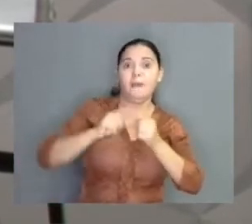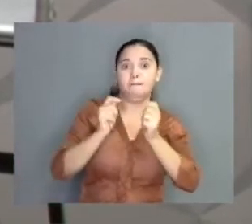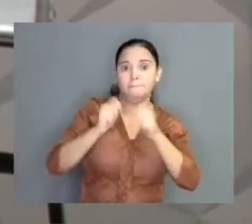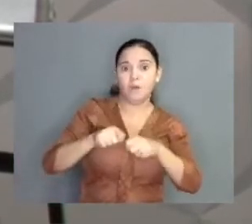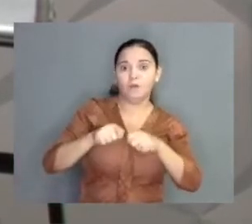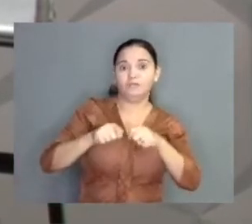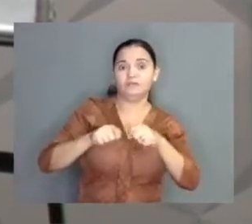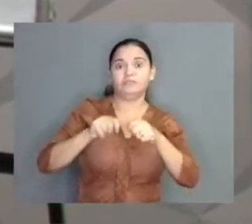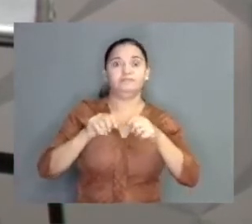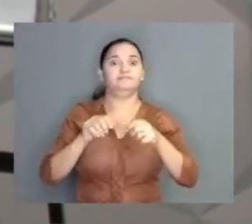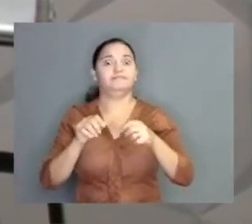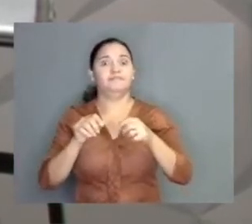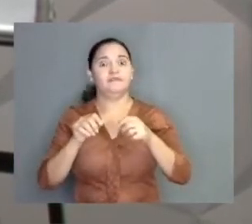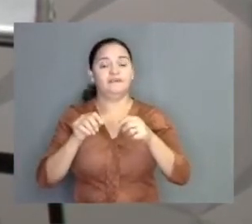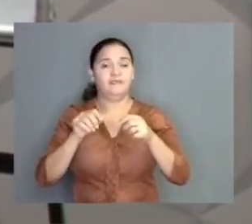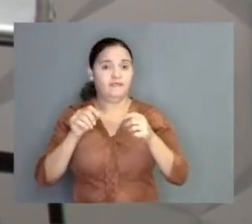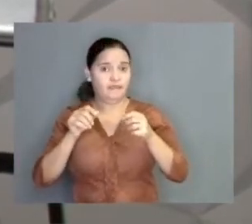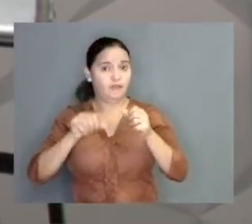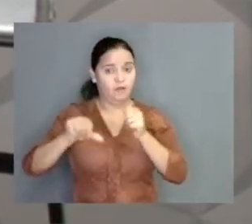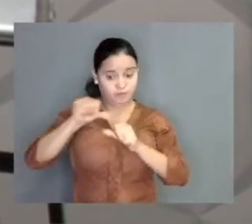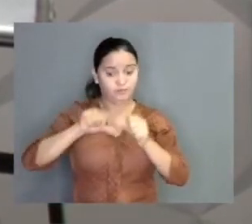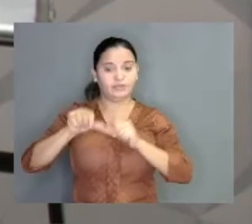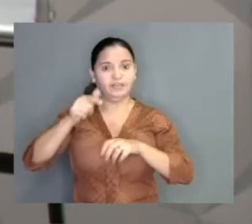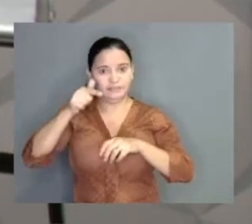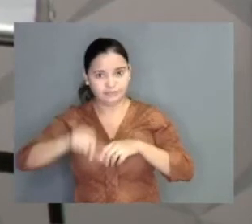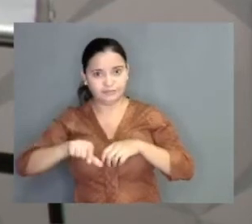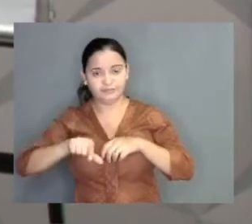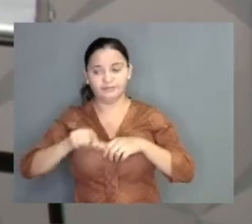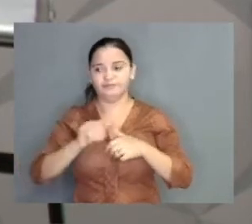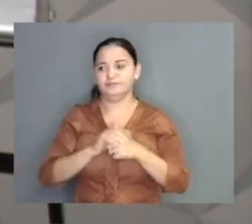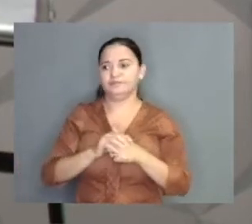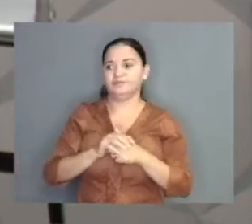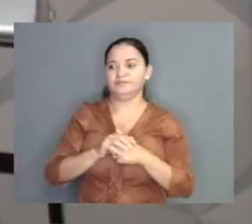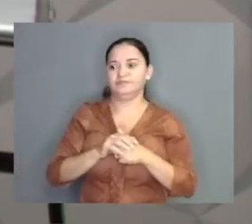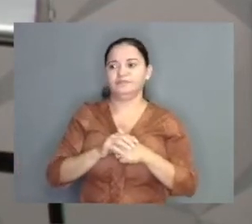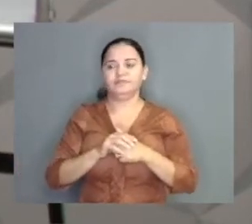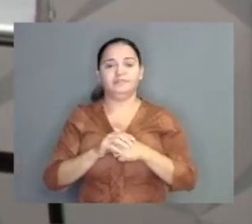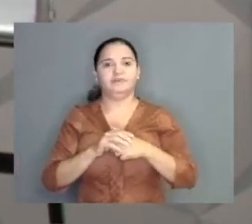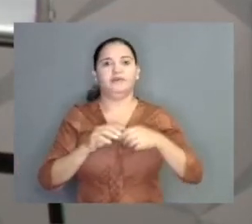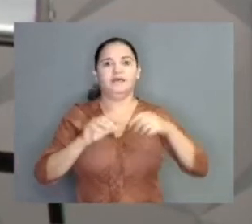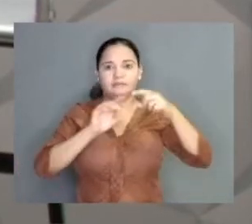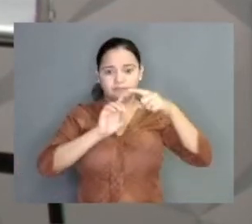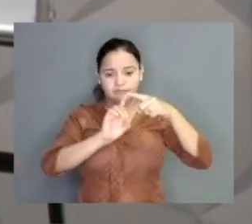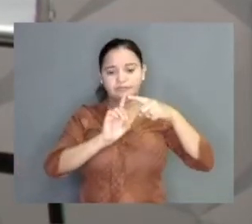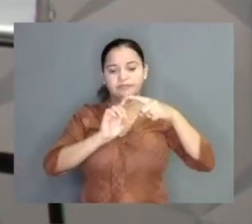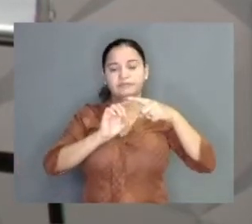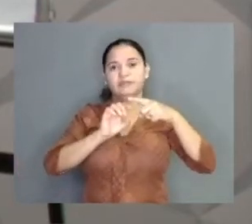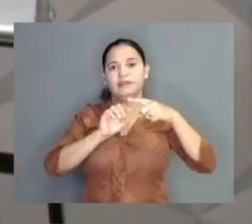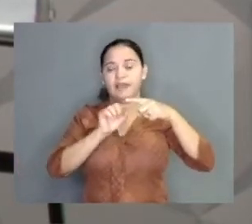Então, ó, vou inverter de novo. Ó, denominador joga para cima.